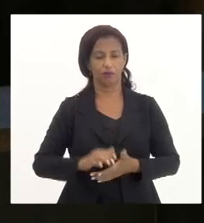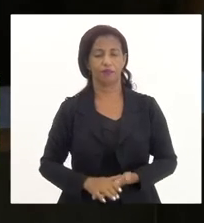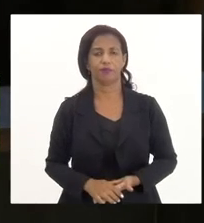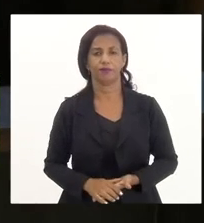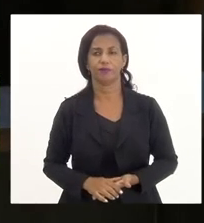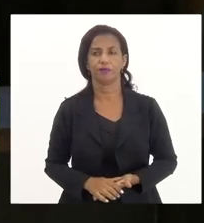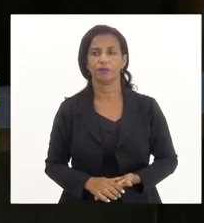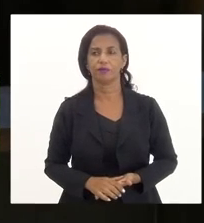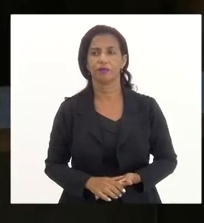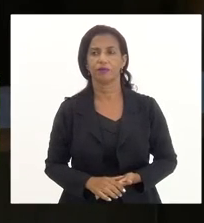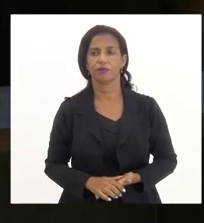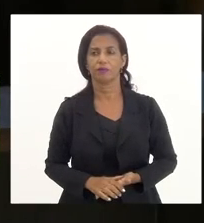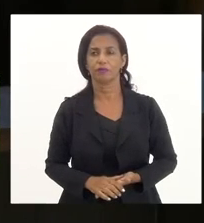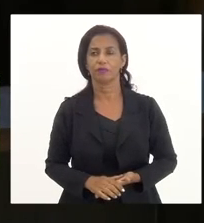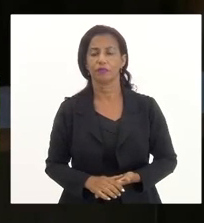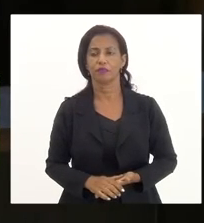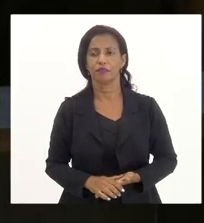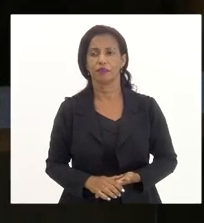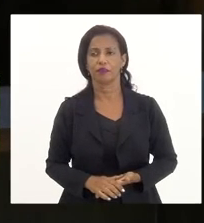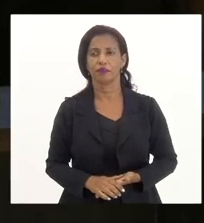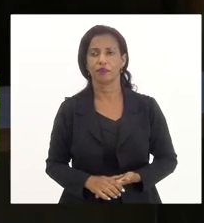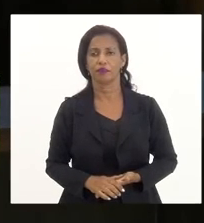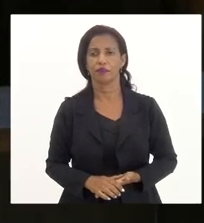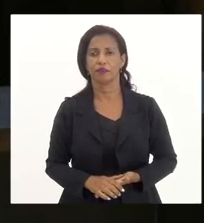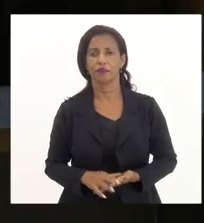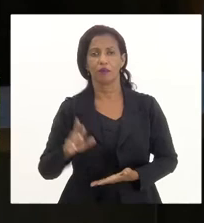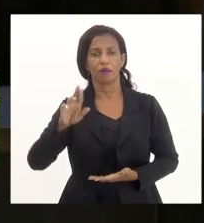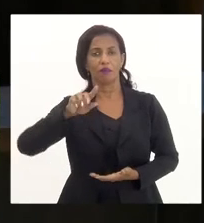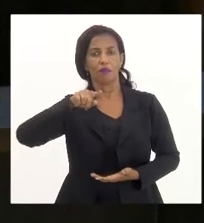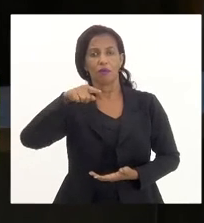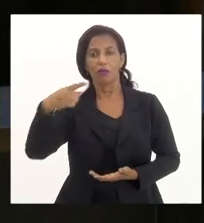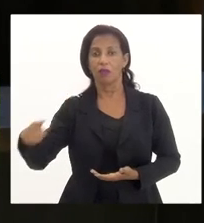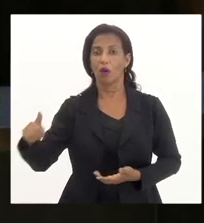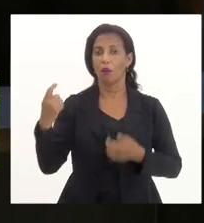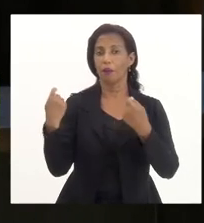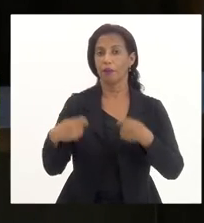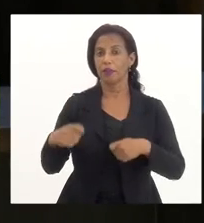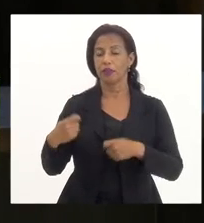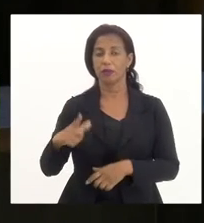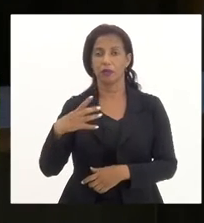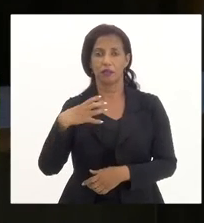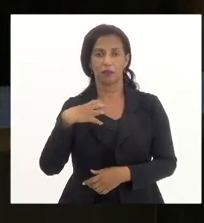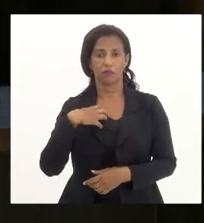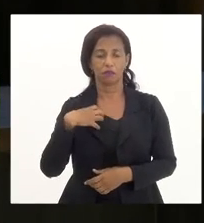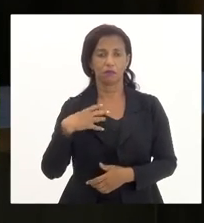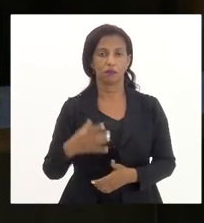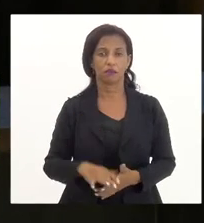e e não precisa ser